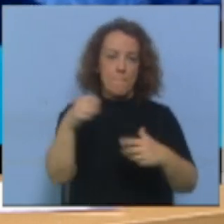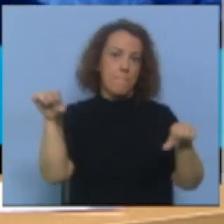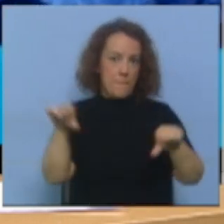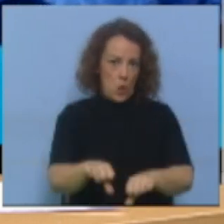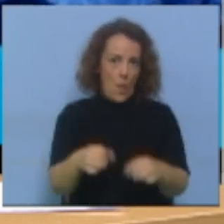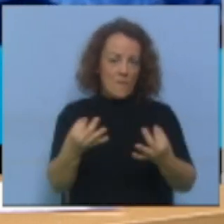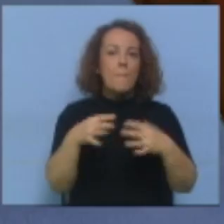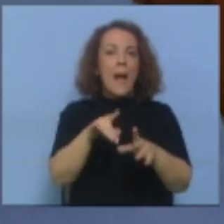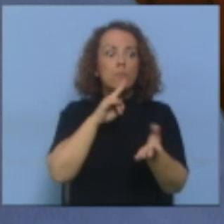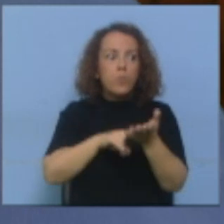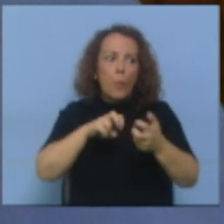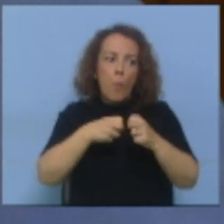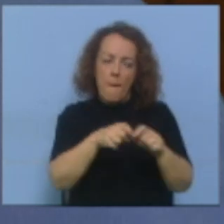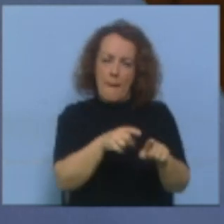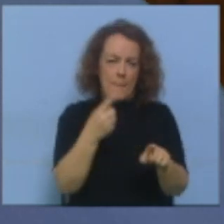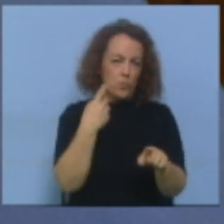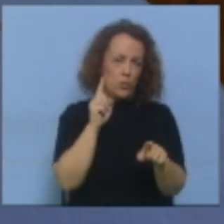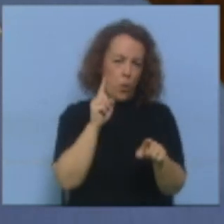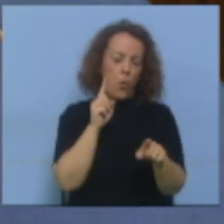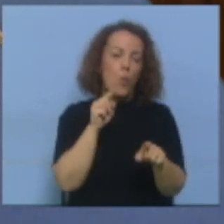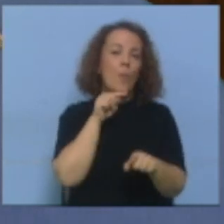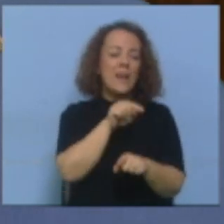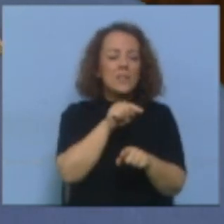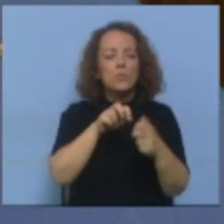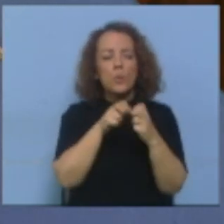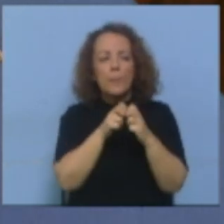um problema. Essa é uma questão de fundo